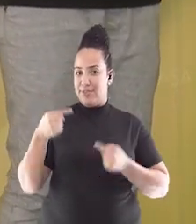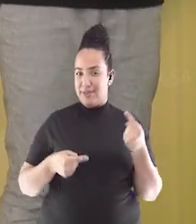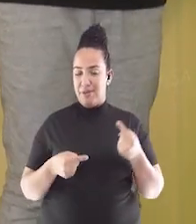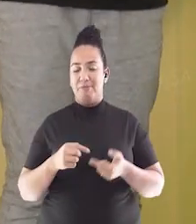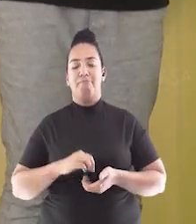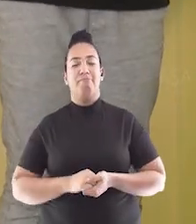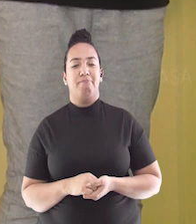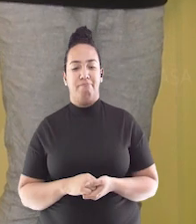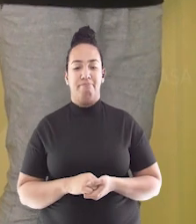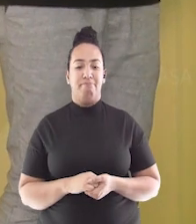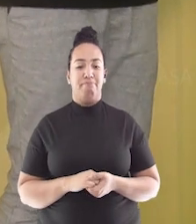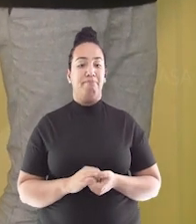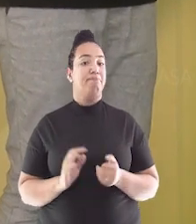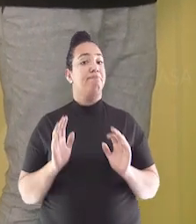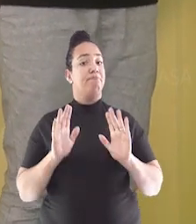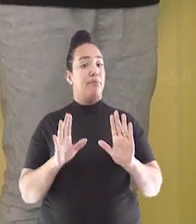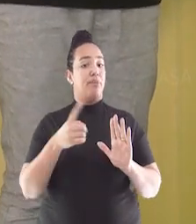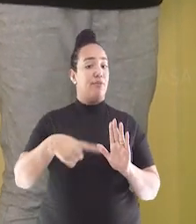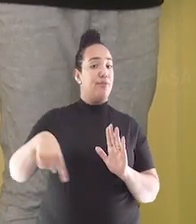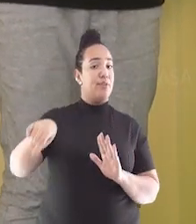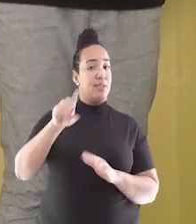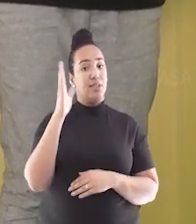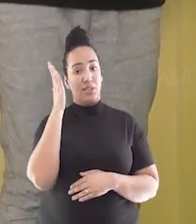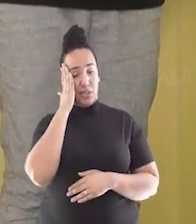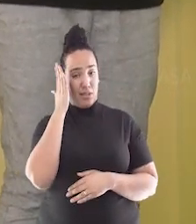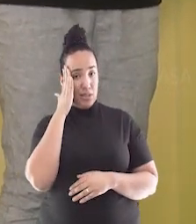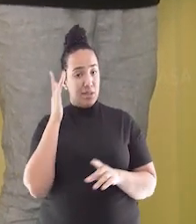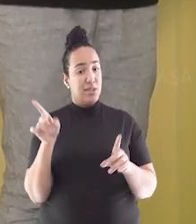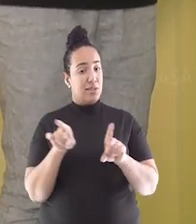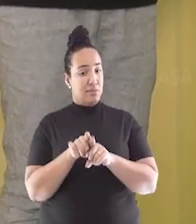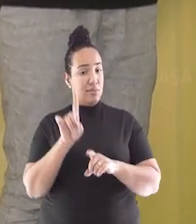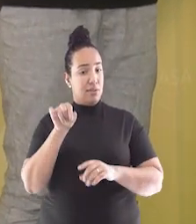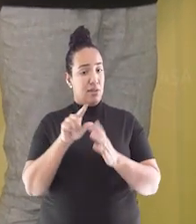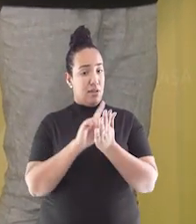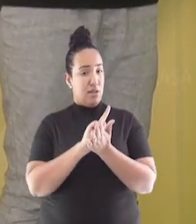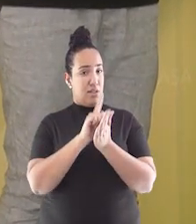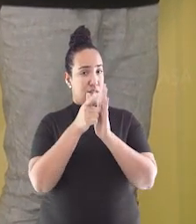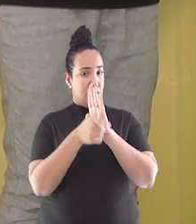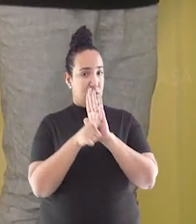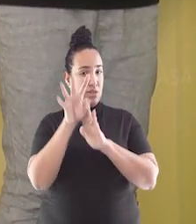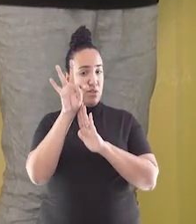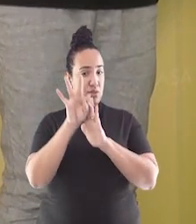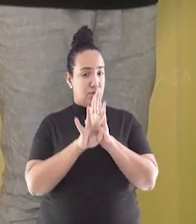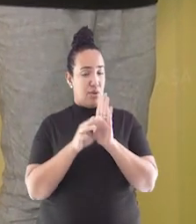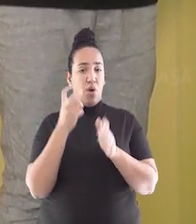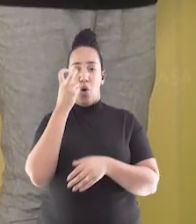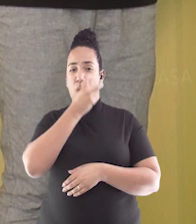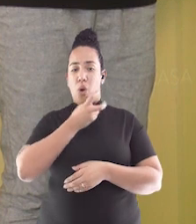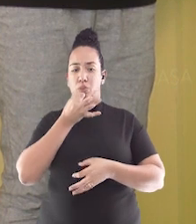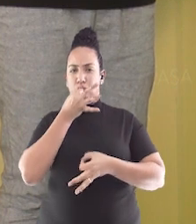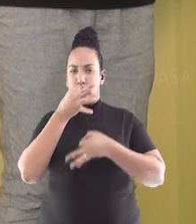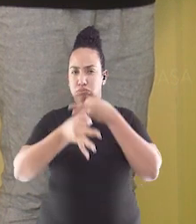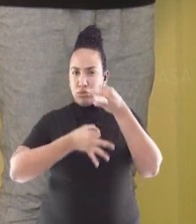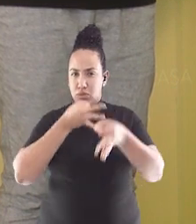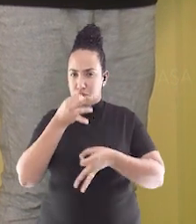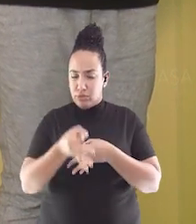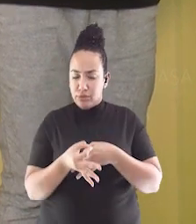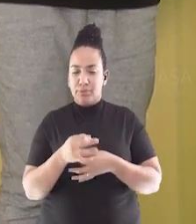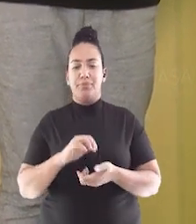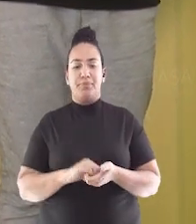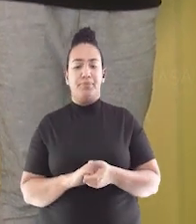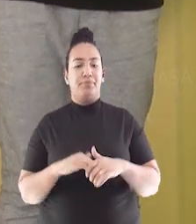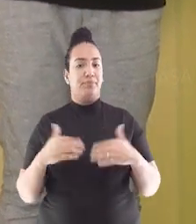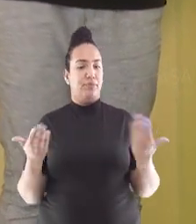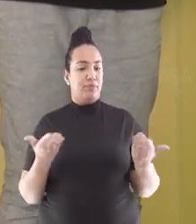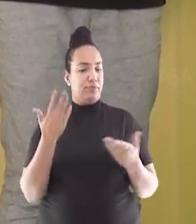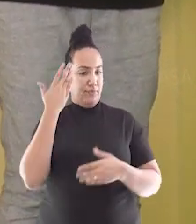falas dos convidados. Mas vocês sabiam que ele também entra como um gênero textual oral